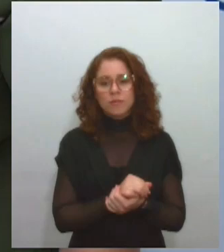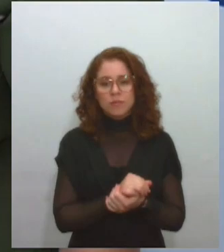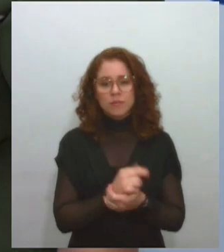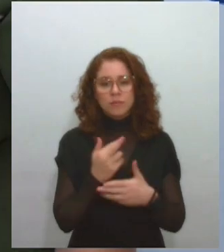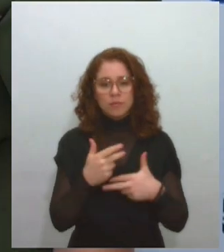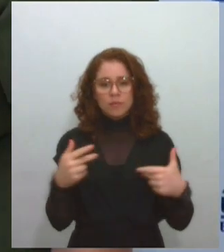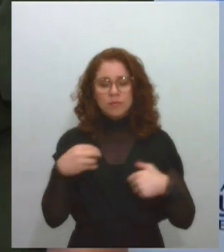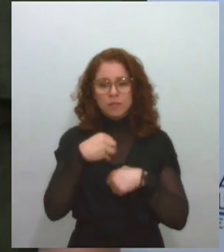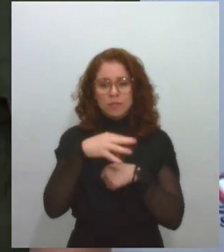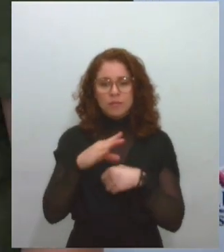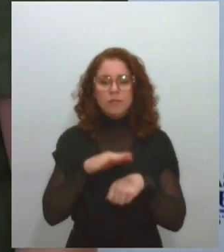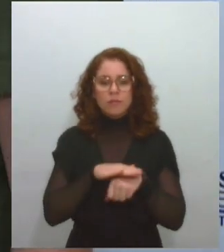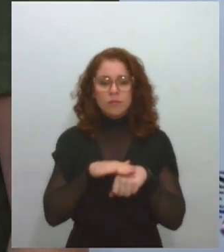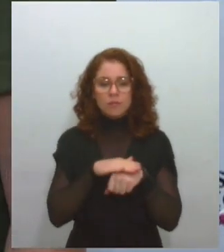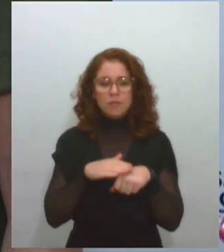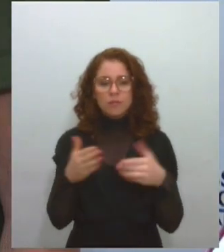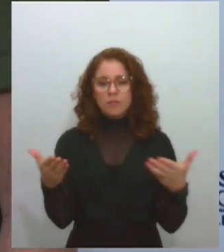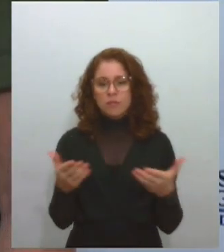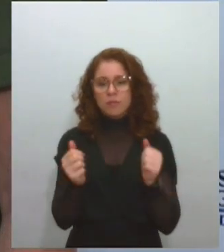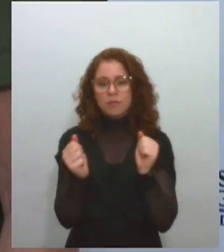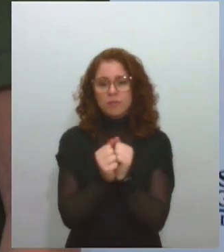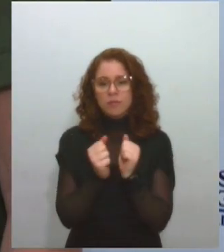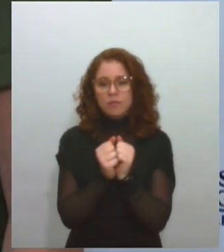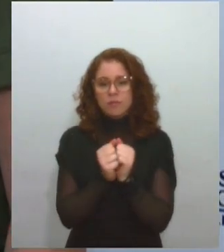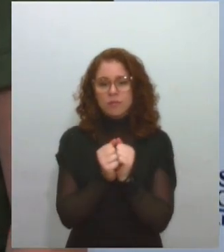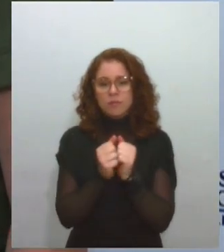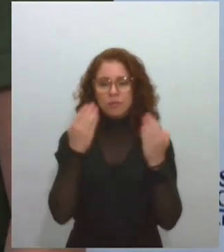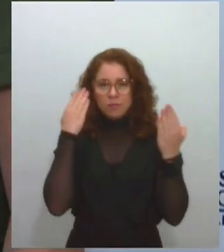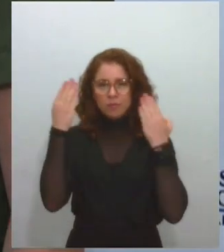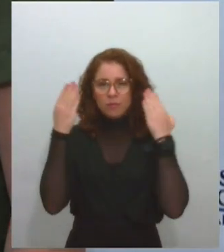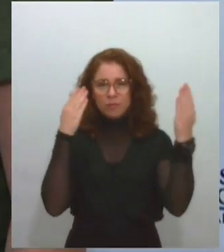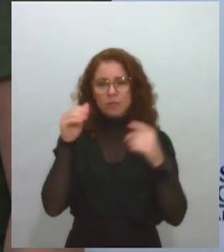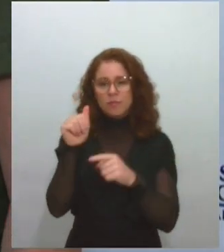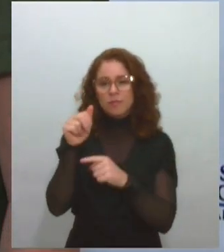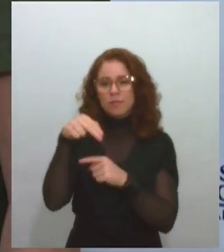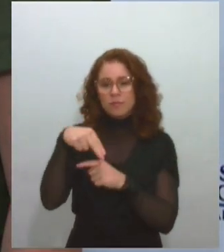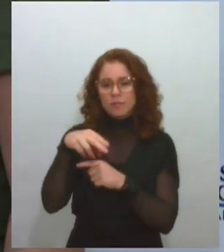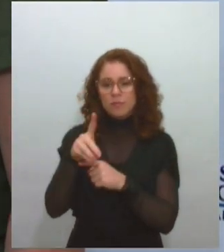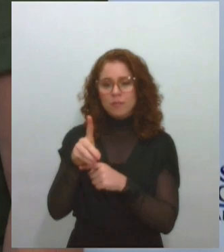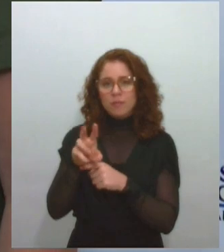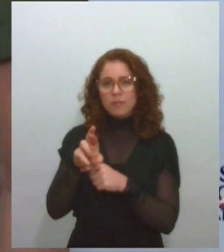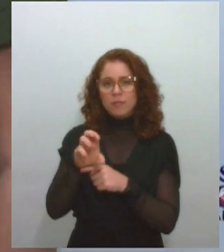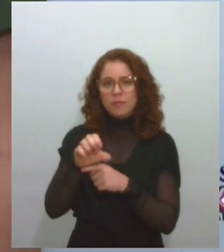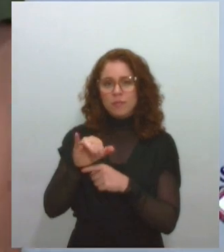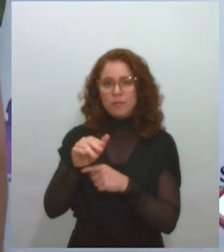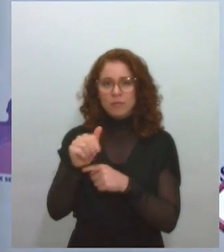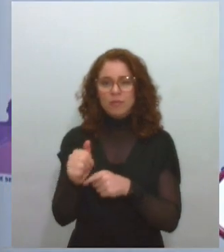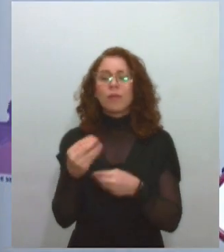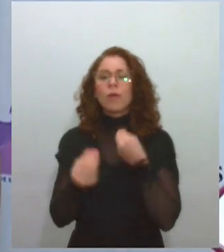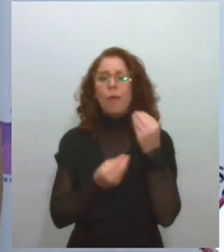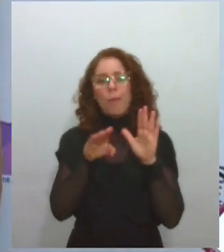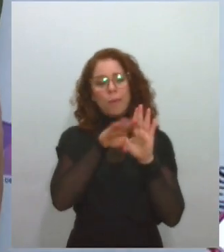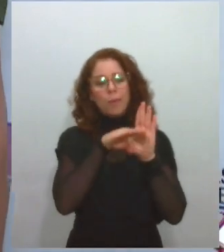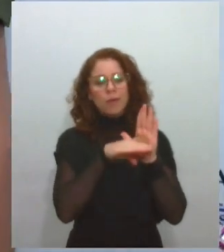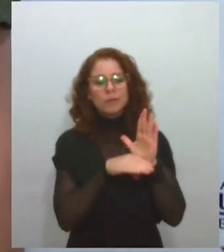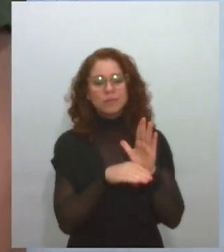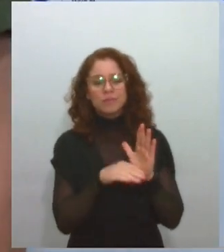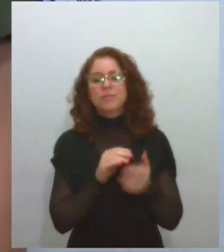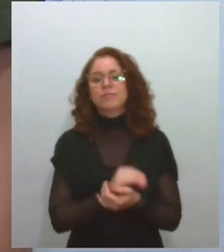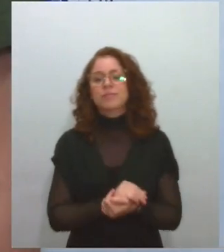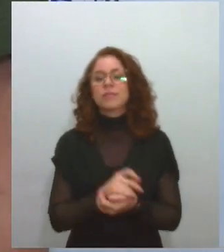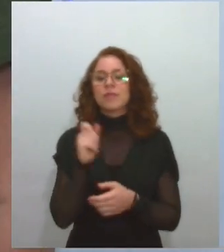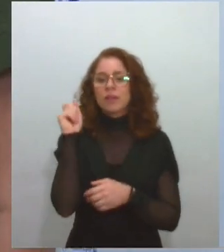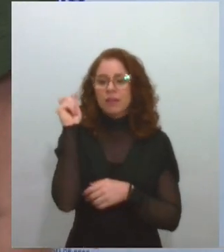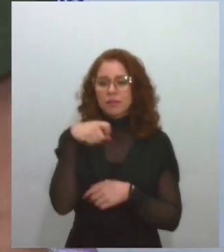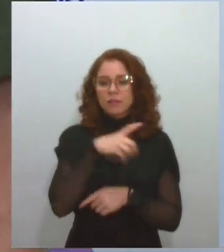converso agora com a psicóloga Andréa Rabelo. Seja muito bem-vinda. Vamos falar aí sobre essa programação. Sim, nós estaremos no dia 11, às